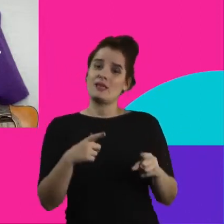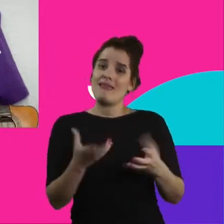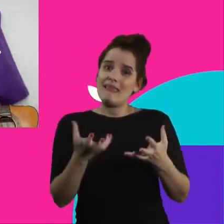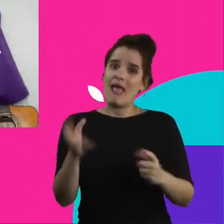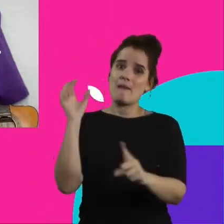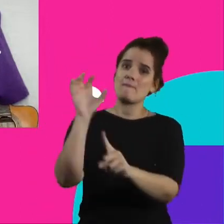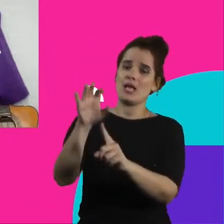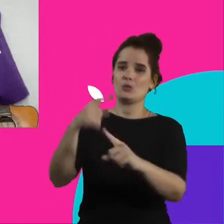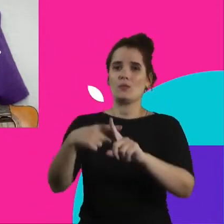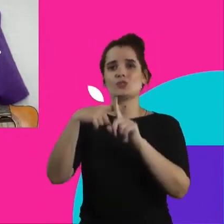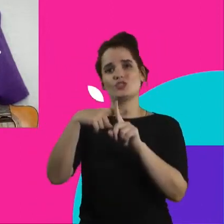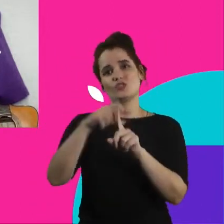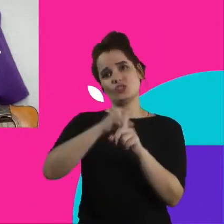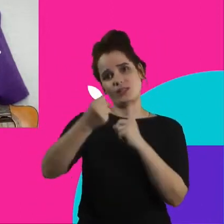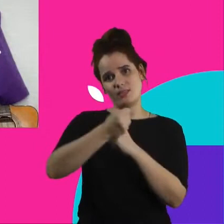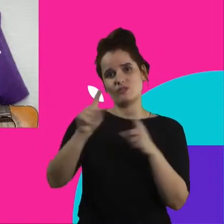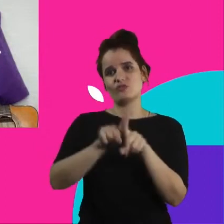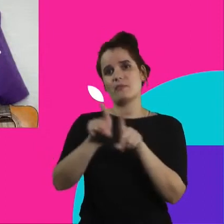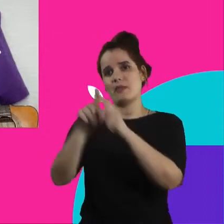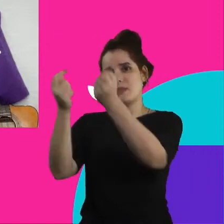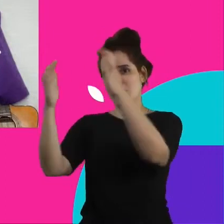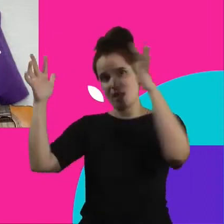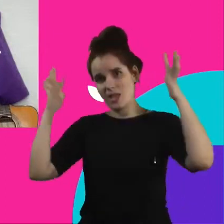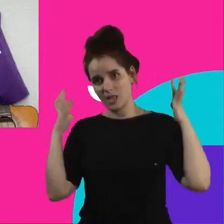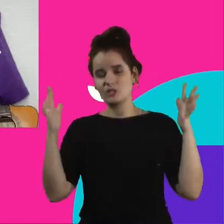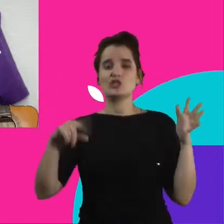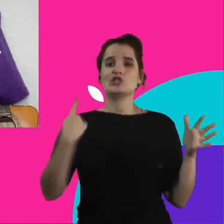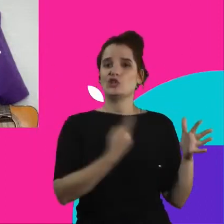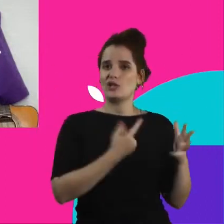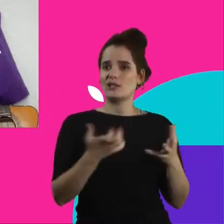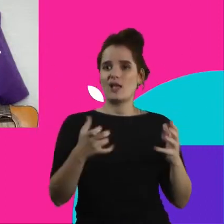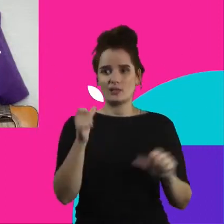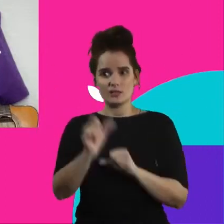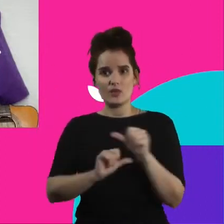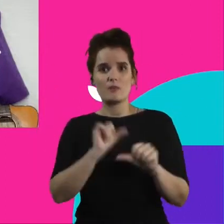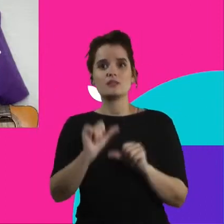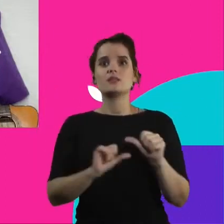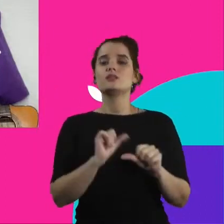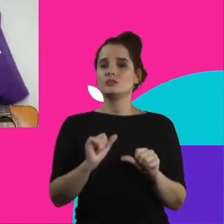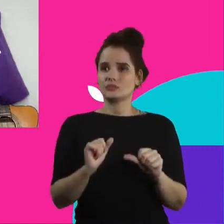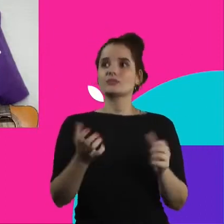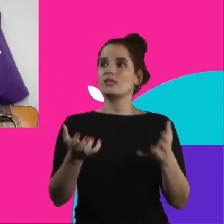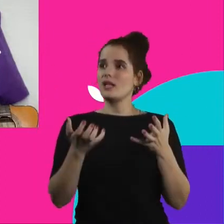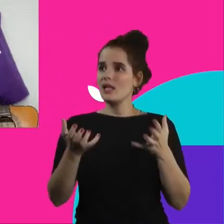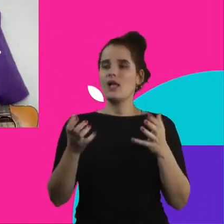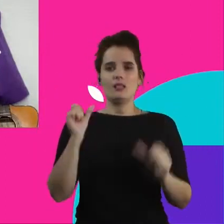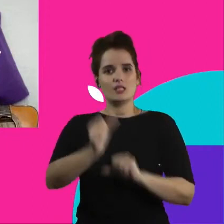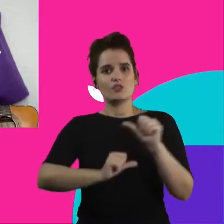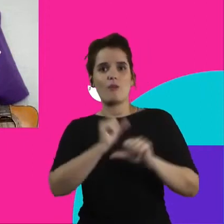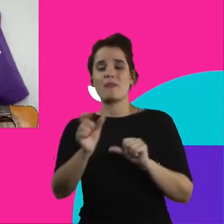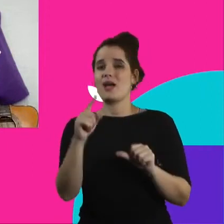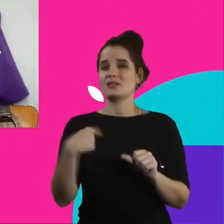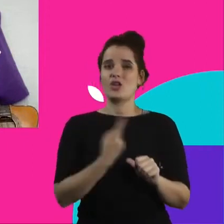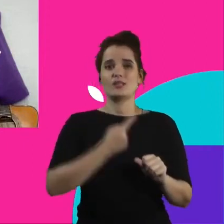sociedade e no meio ambiente, e que nós, como agentes da transformação, sim, temos a responsabilidade naquele nosso consumo